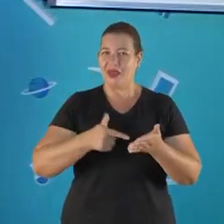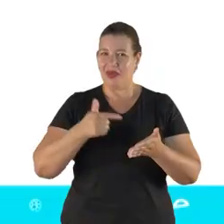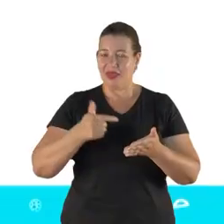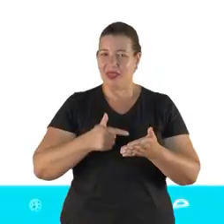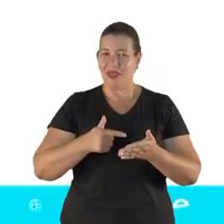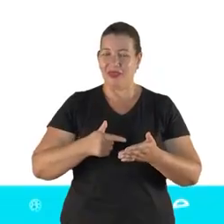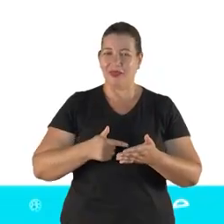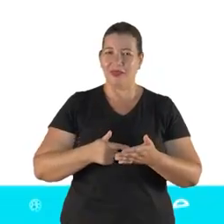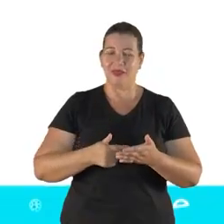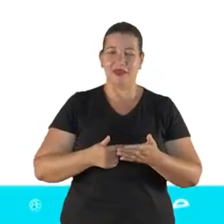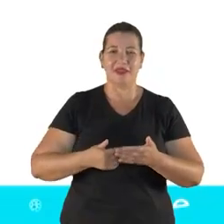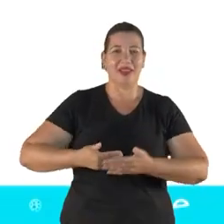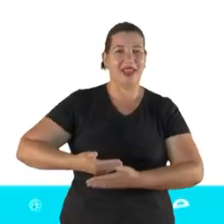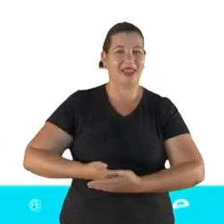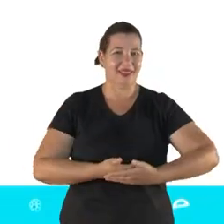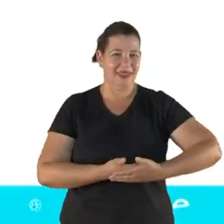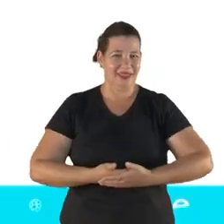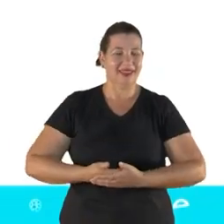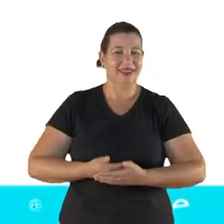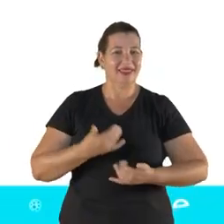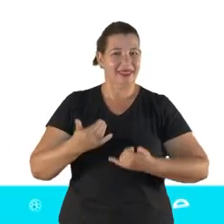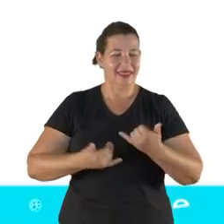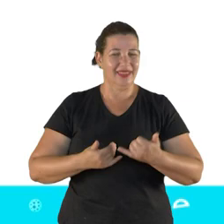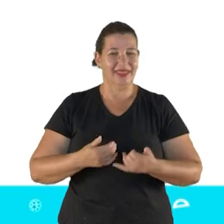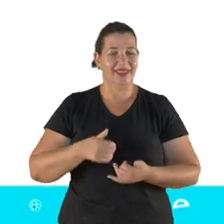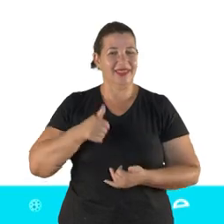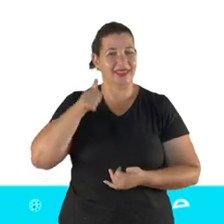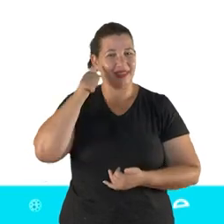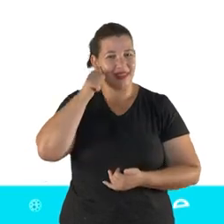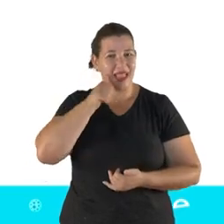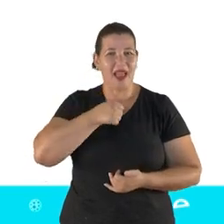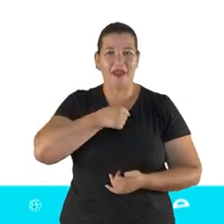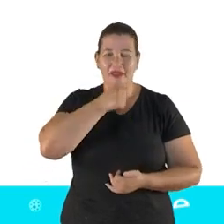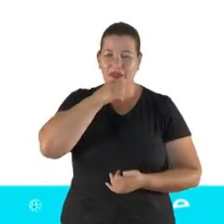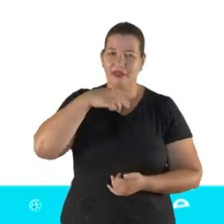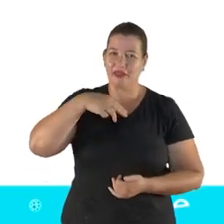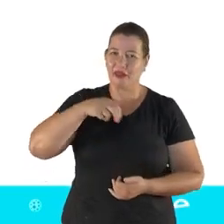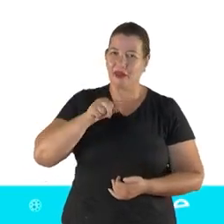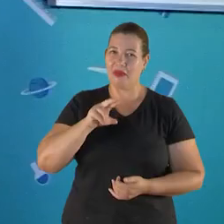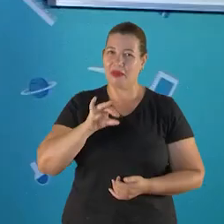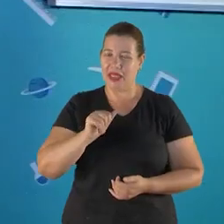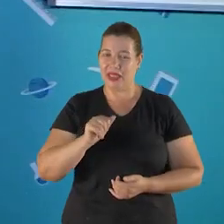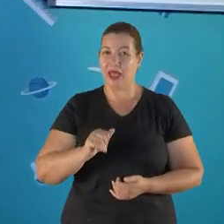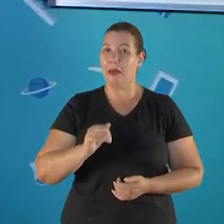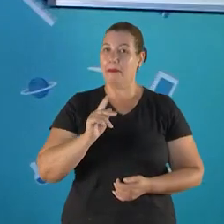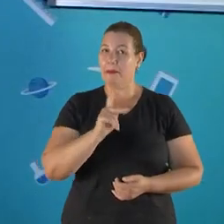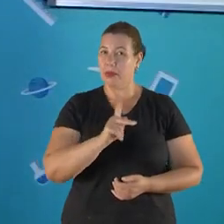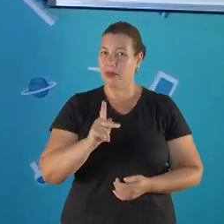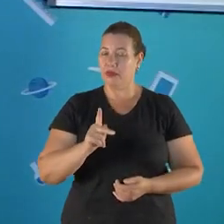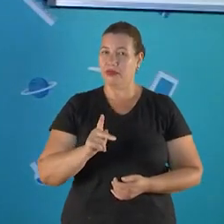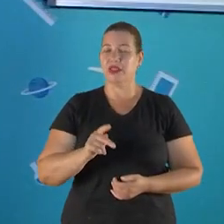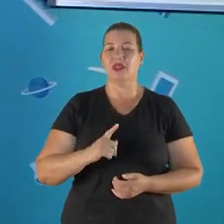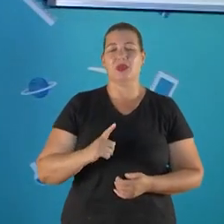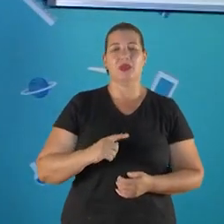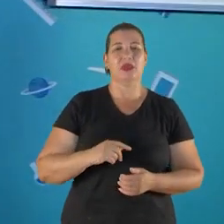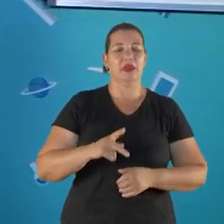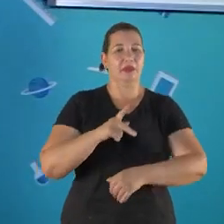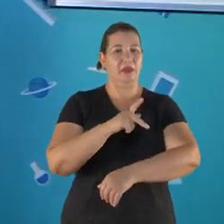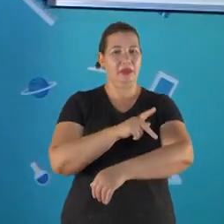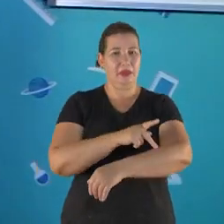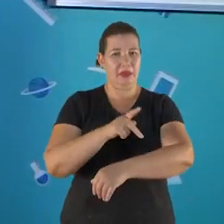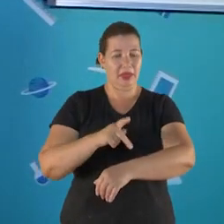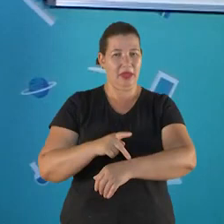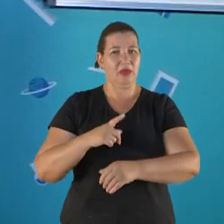o livro As Bonecas da Vó Maria. E essa história será contada pela professora e